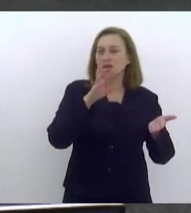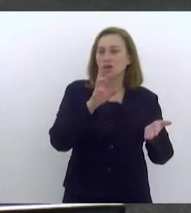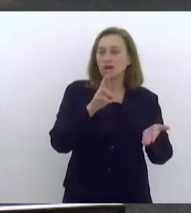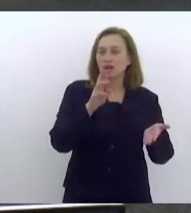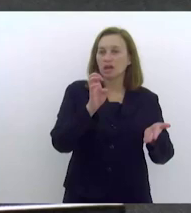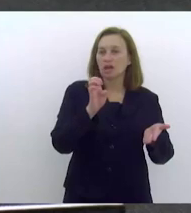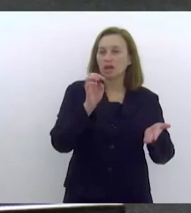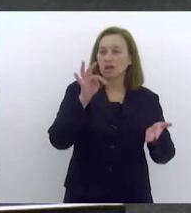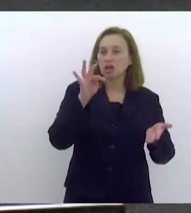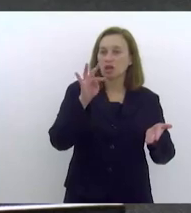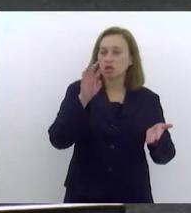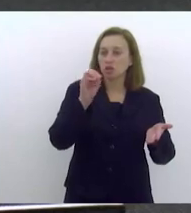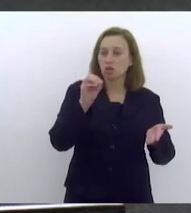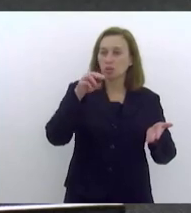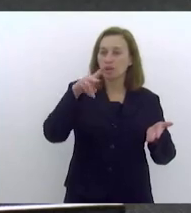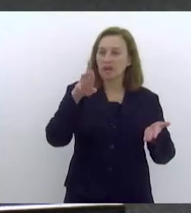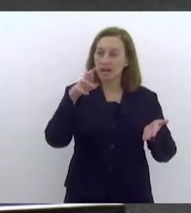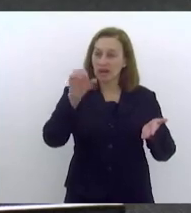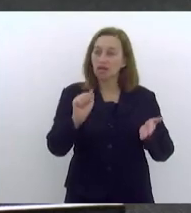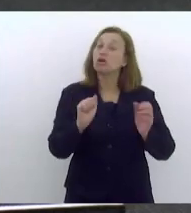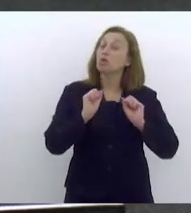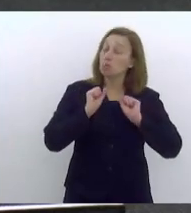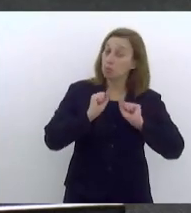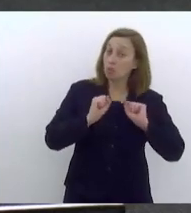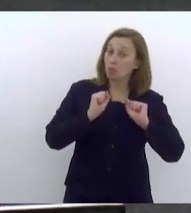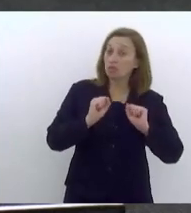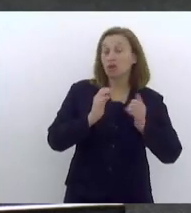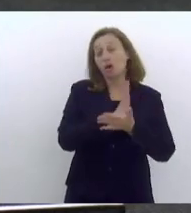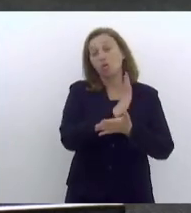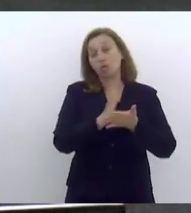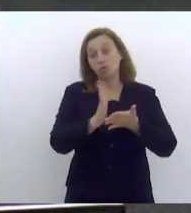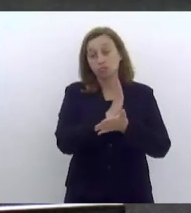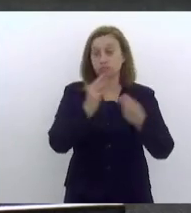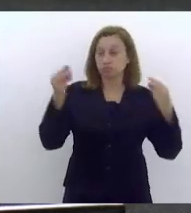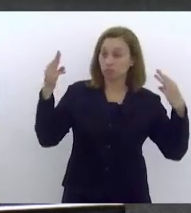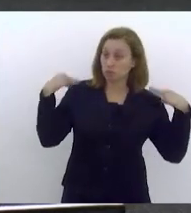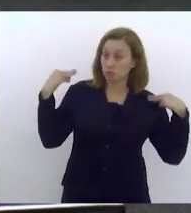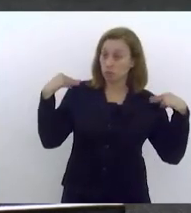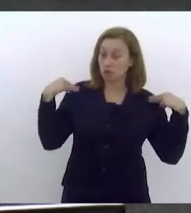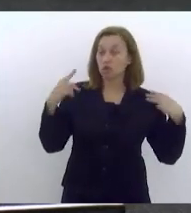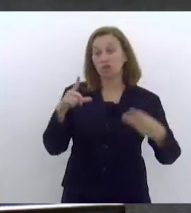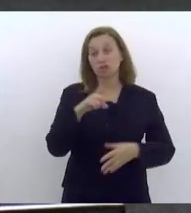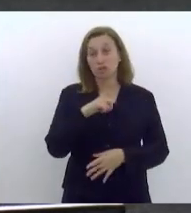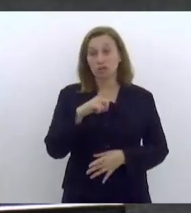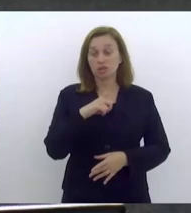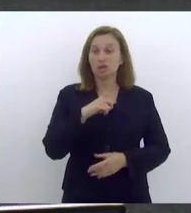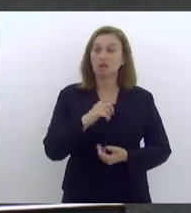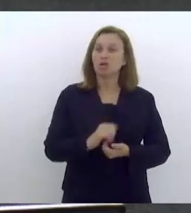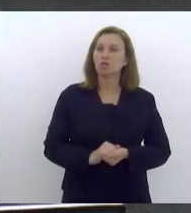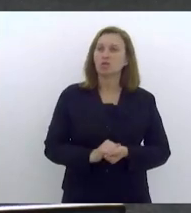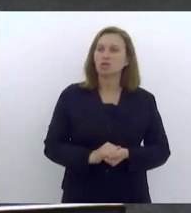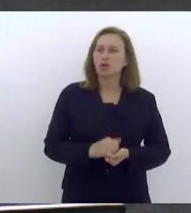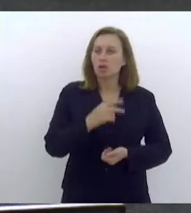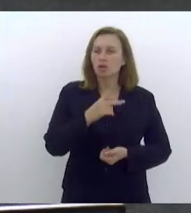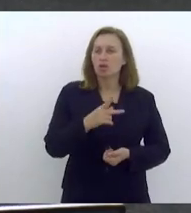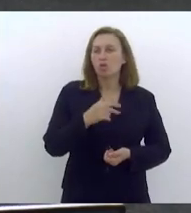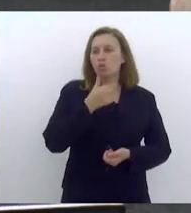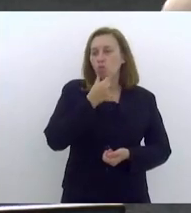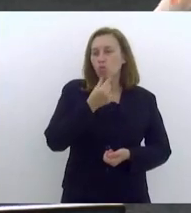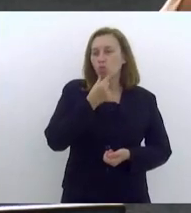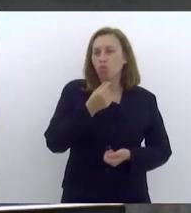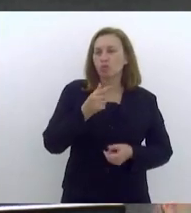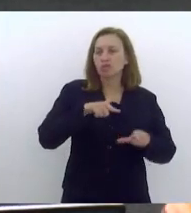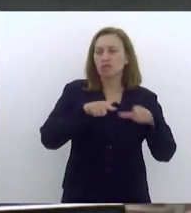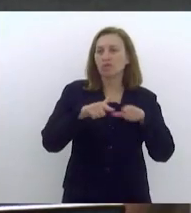várias atividades aí que o motorista pode exercer no momento que está desempregado, como tem relato aqui de um senhor que trabalhou 25 anos